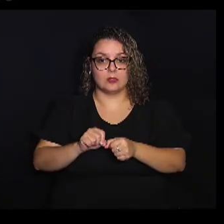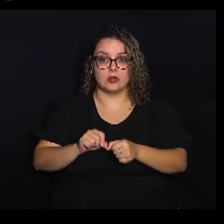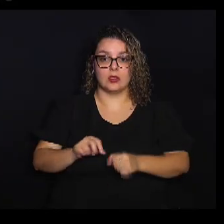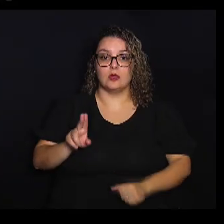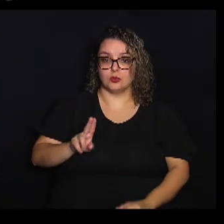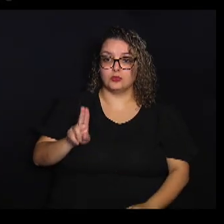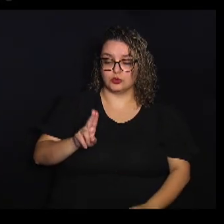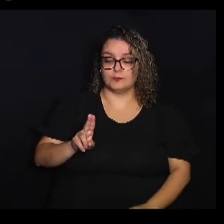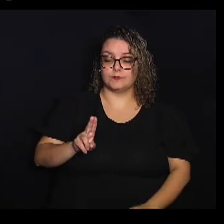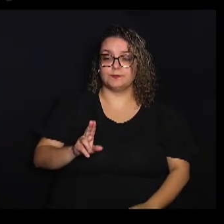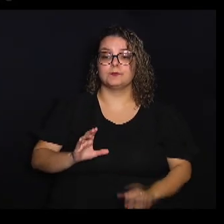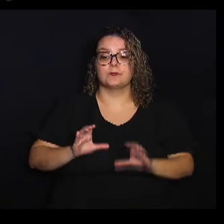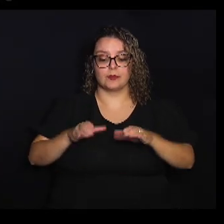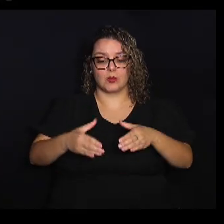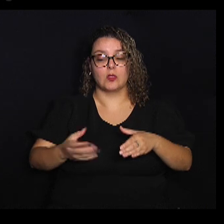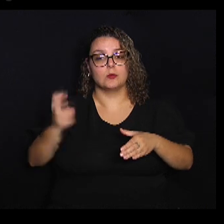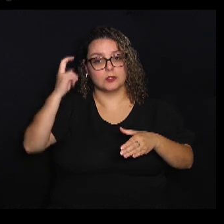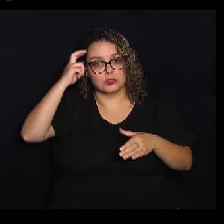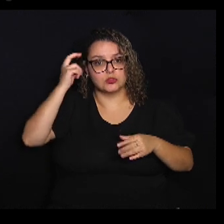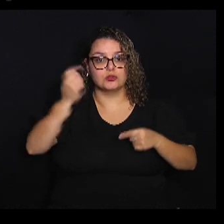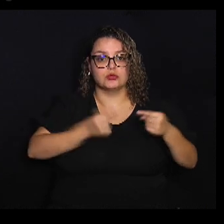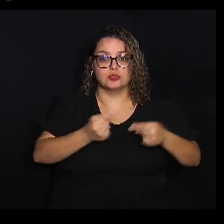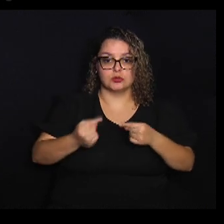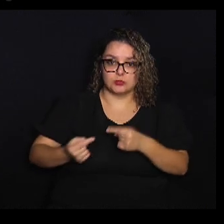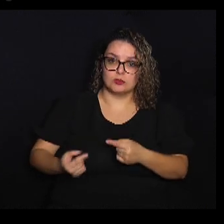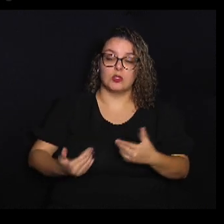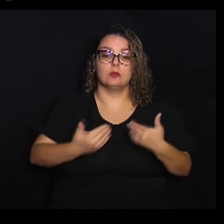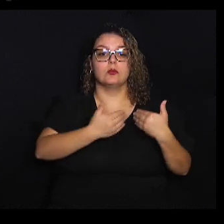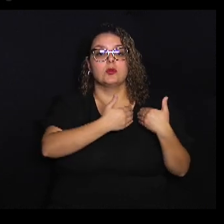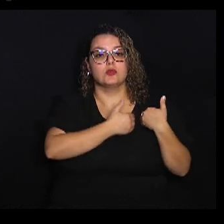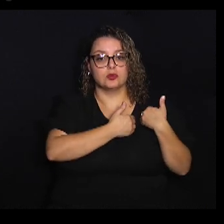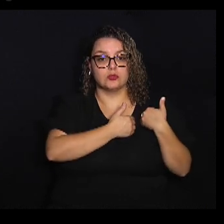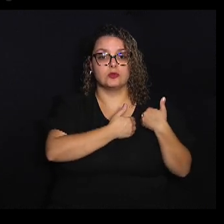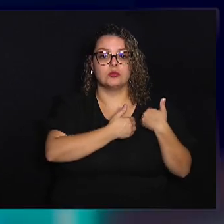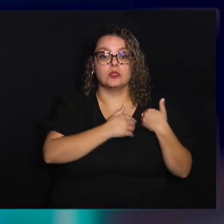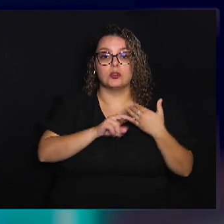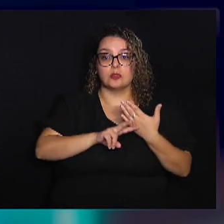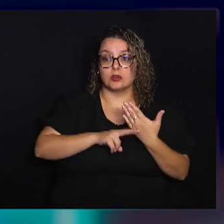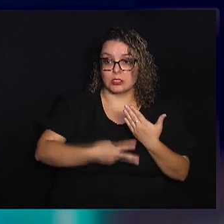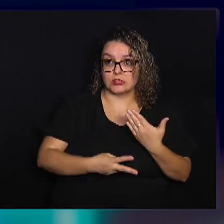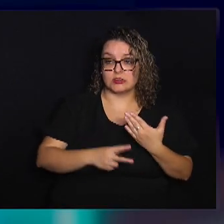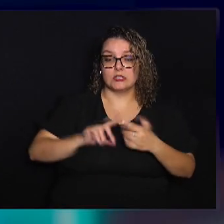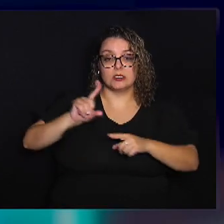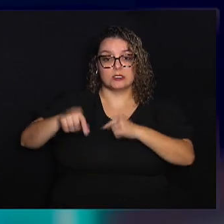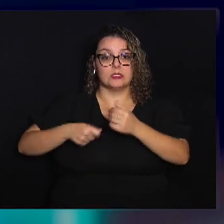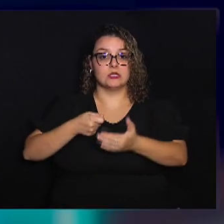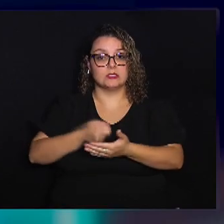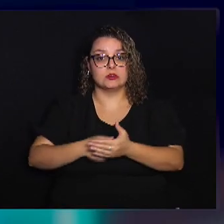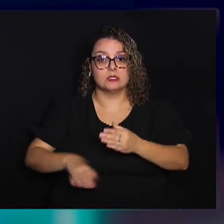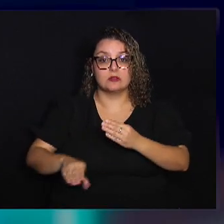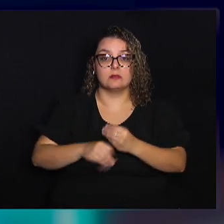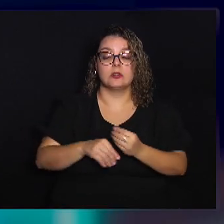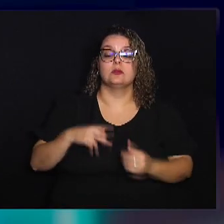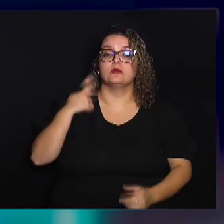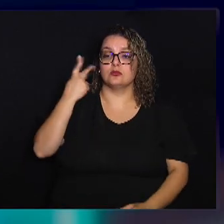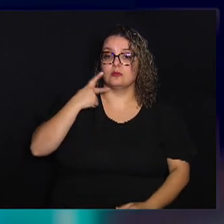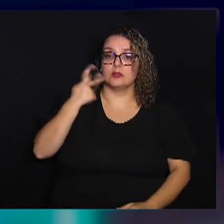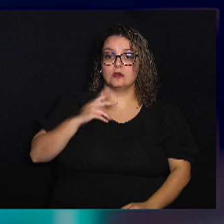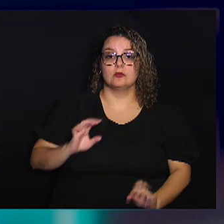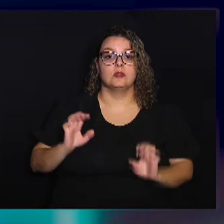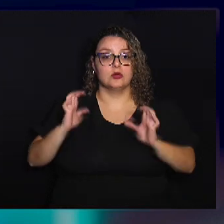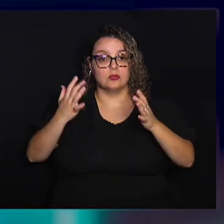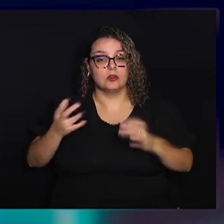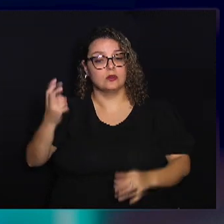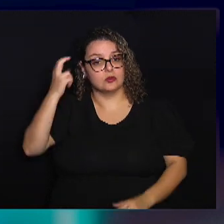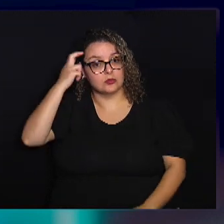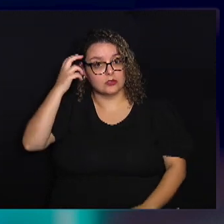utilização. A Comissão de Cultura debateu sobre responsabilidades e consequências das emendas parlamentares e eventos culturais